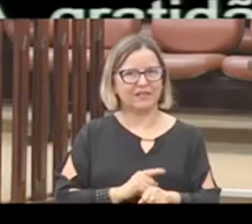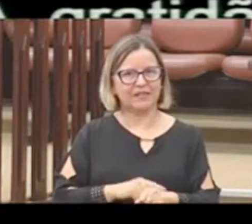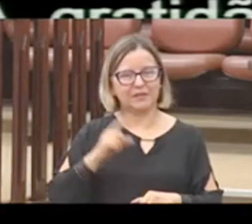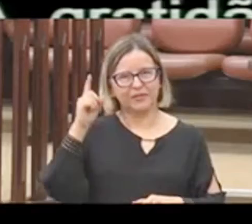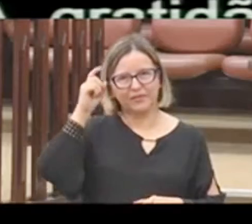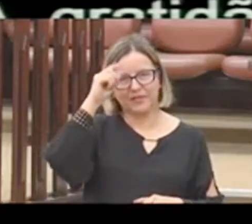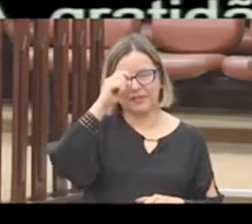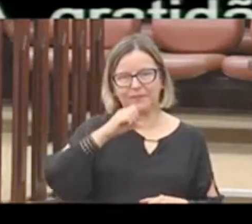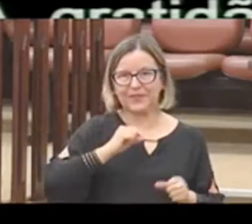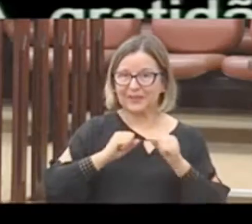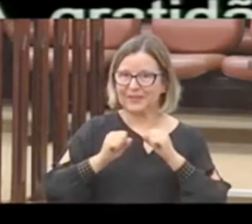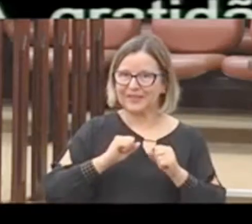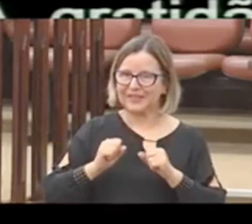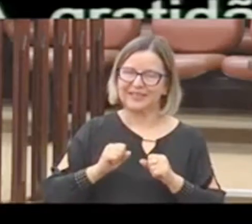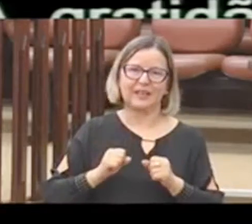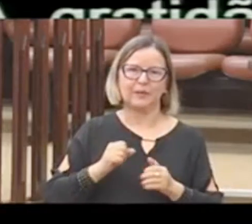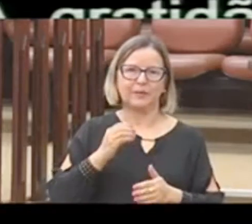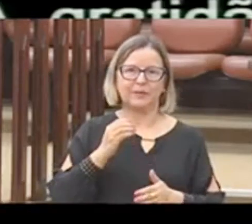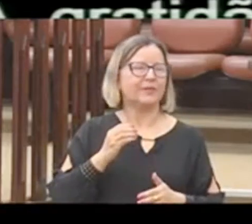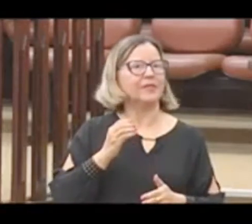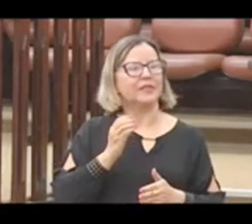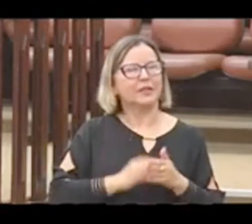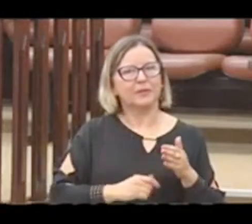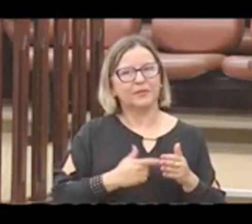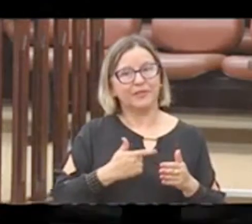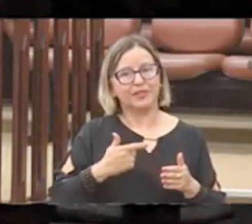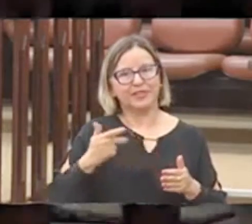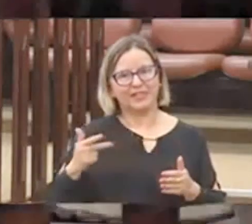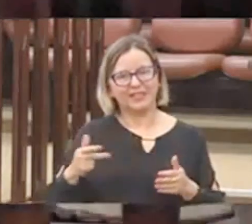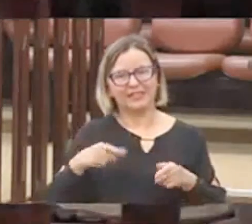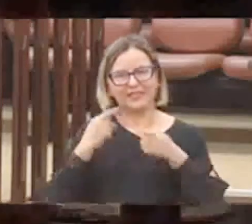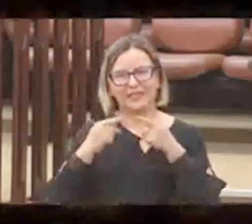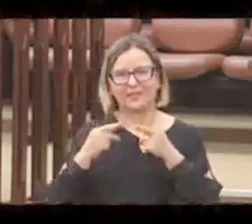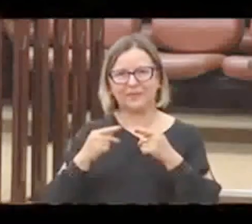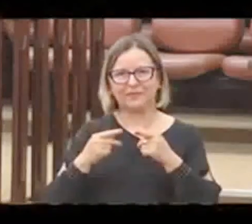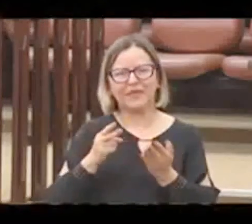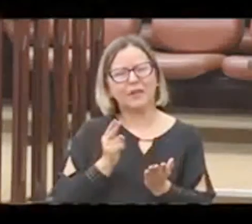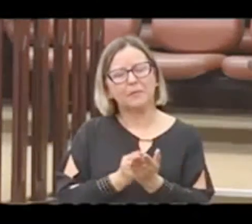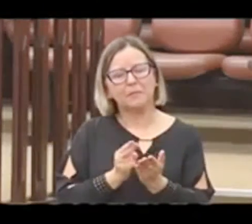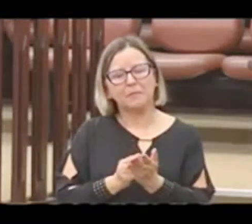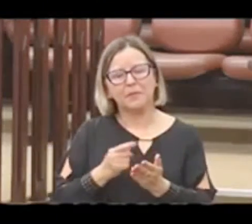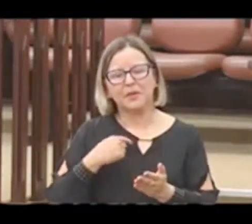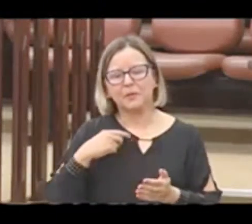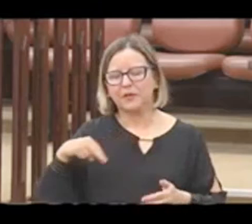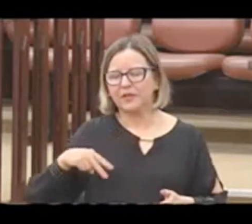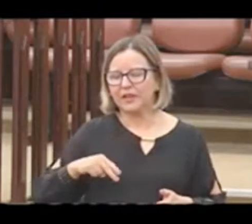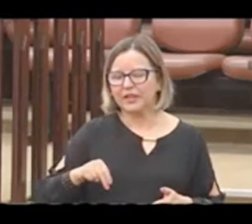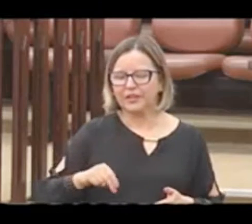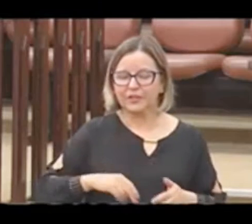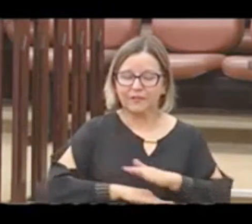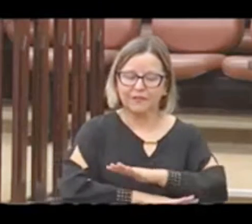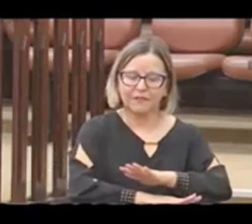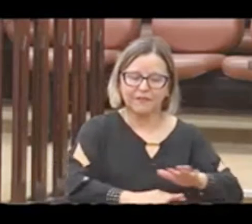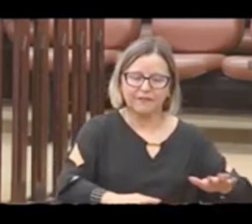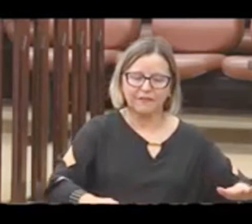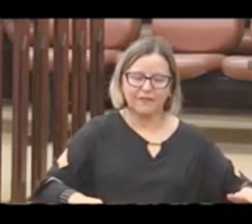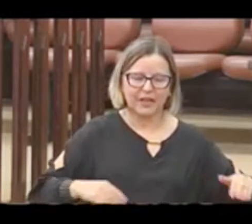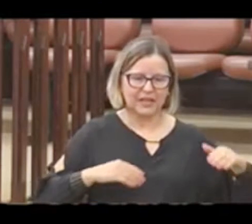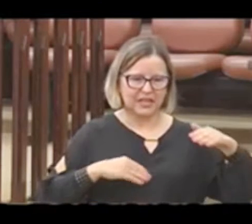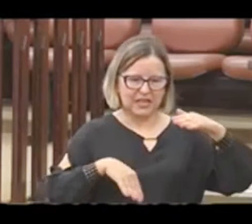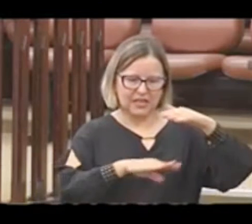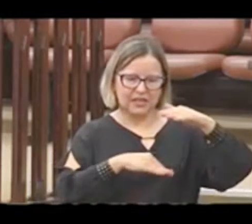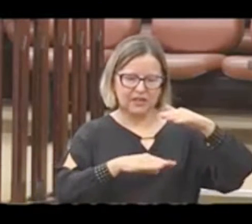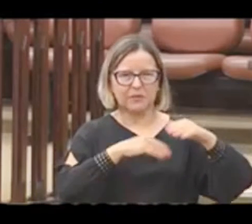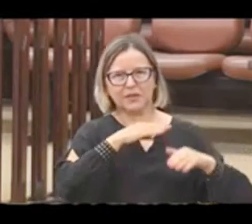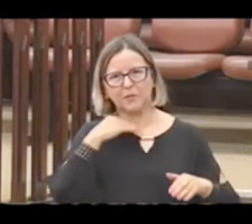4, também muito conhecido, diz assim: ainda que eu ande pelo vale da sombra da morte, não temerei mal nenhum,